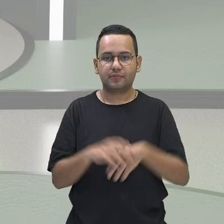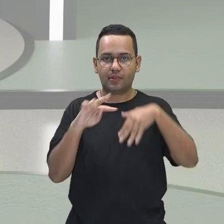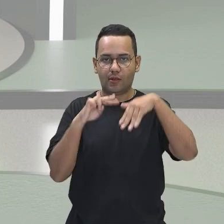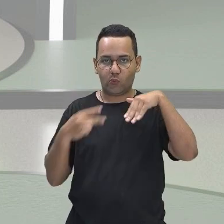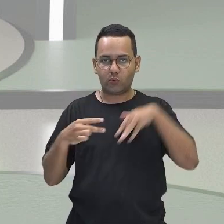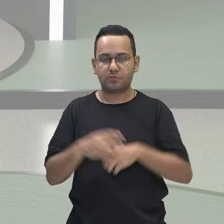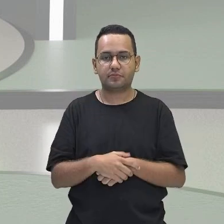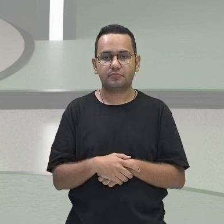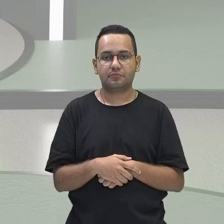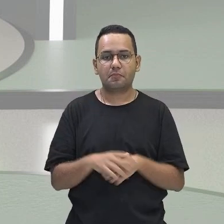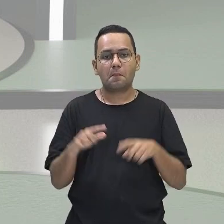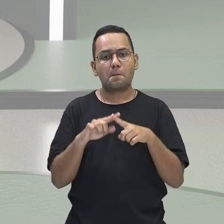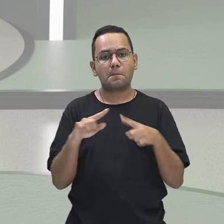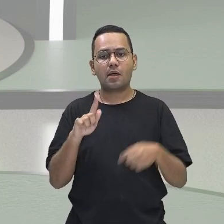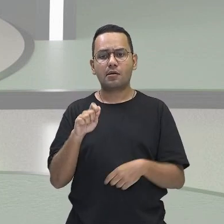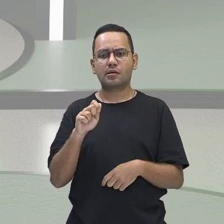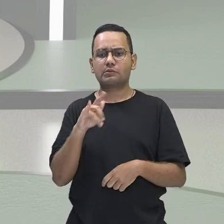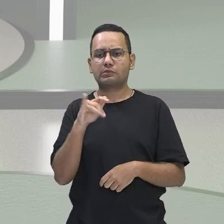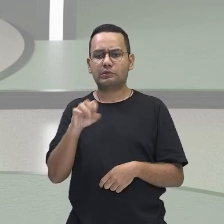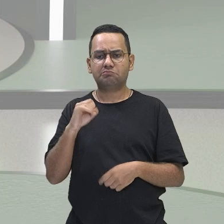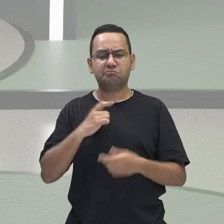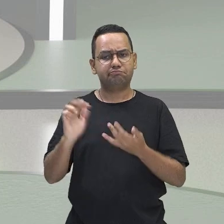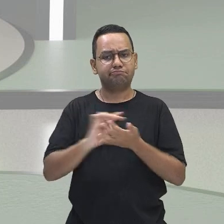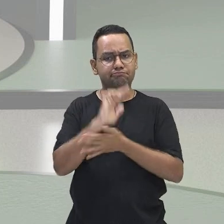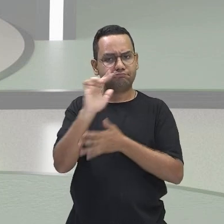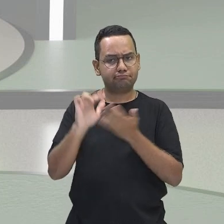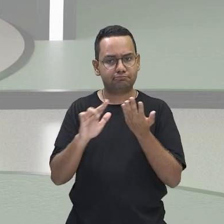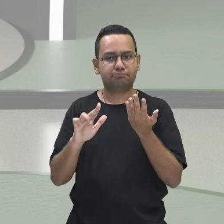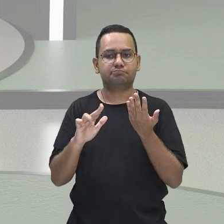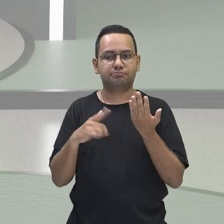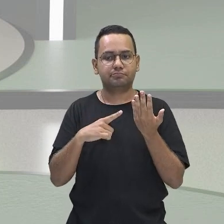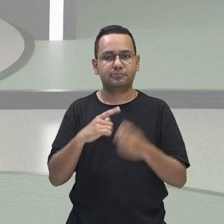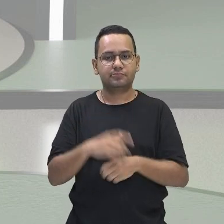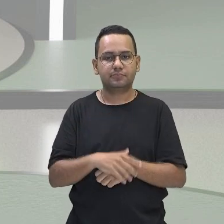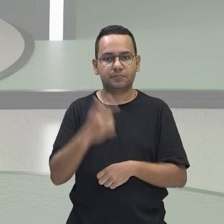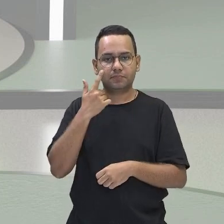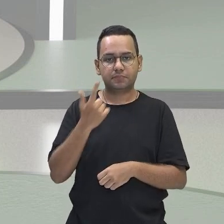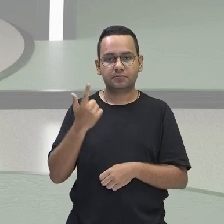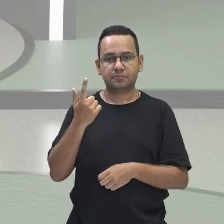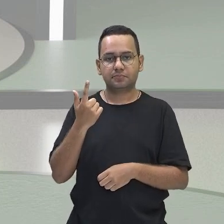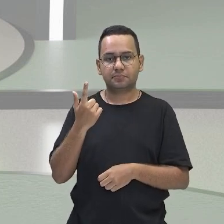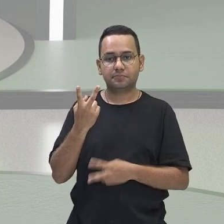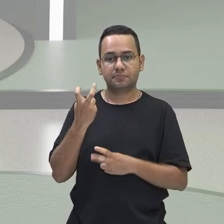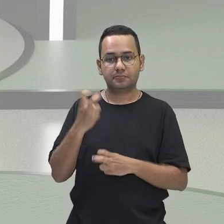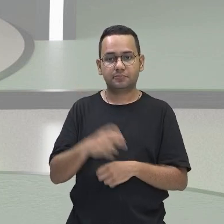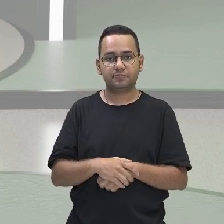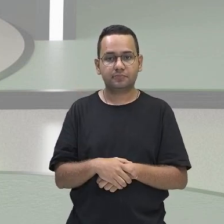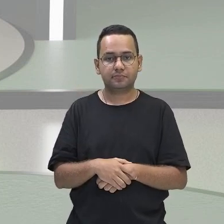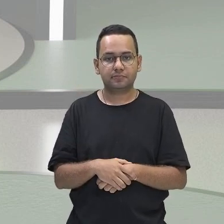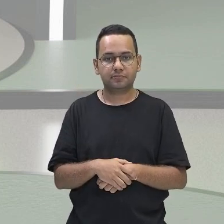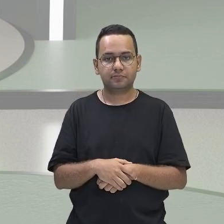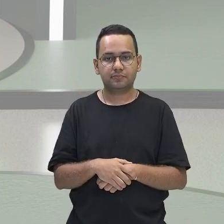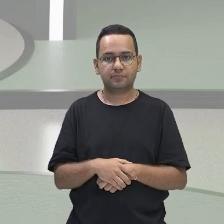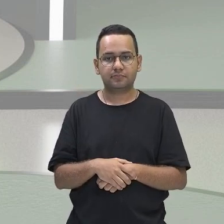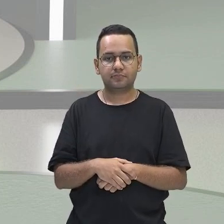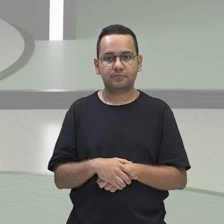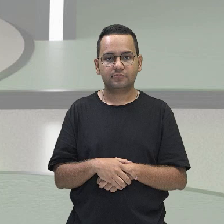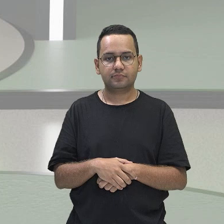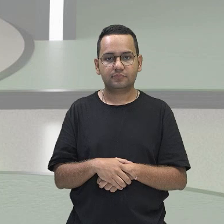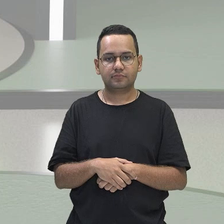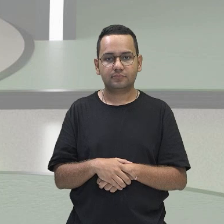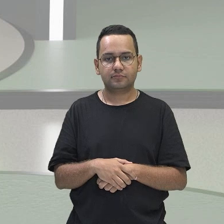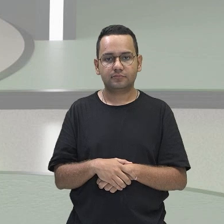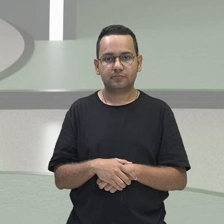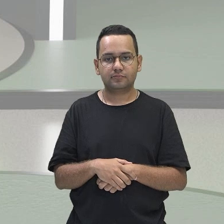um aglomerado, geralmente ele vai estar, observem, está apontando que nós temos o encéfalo e a